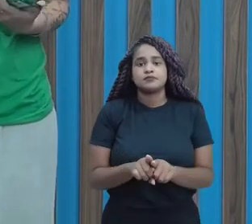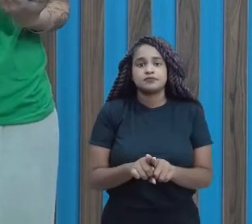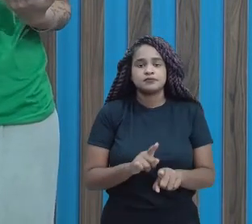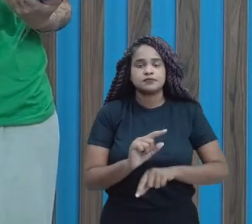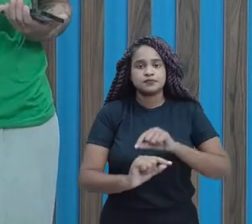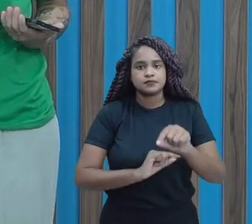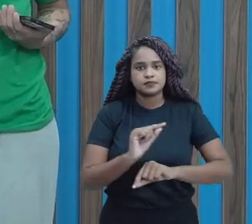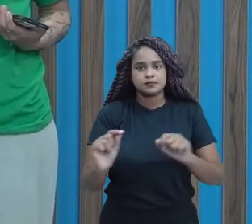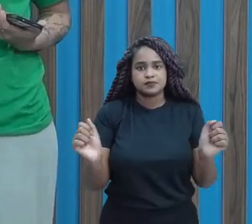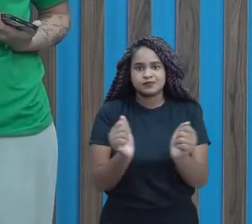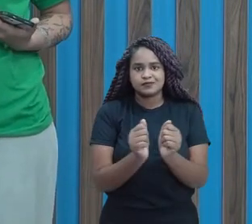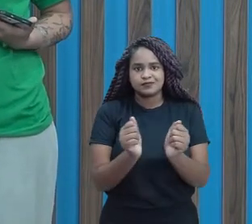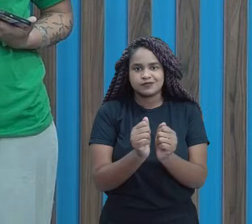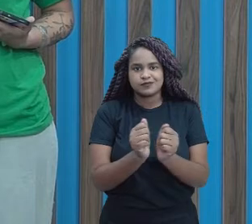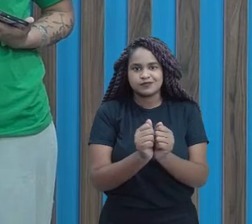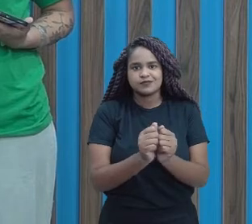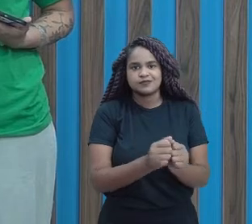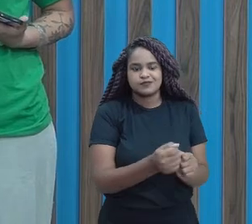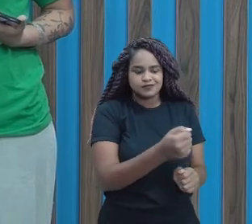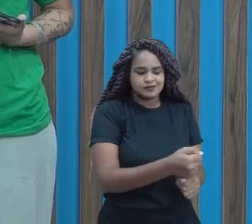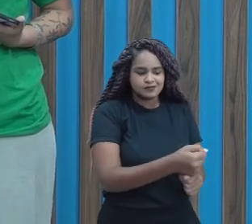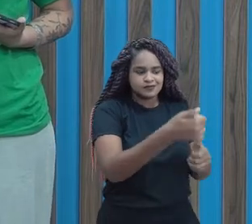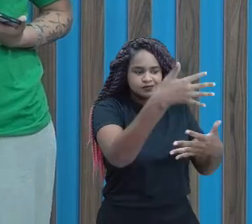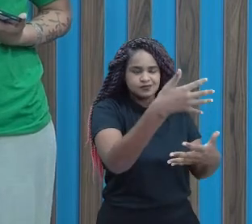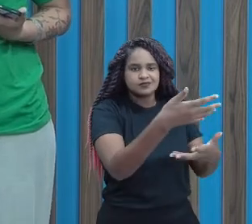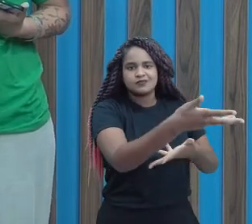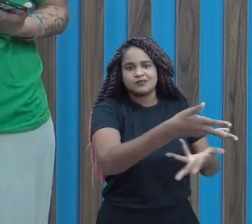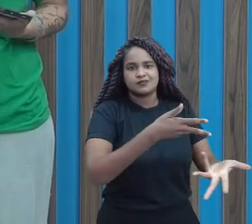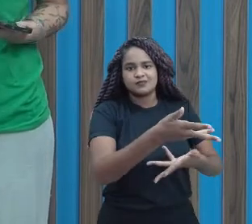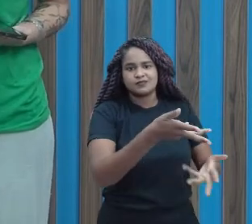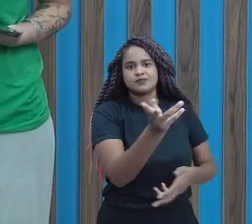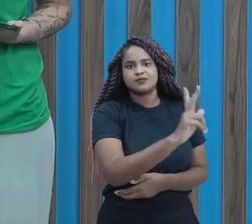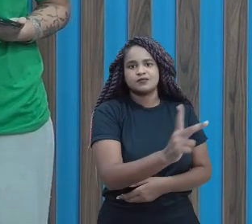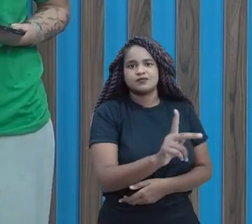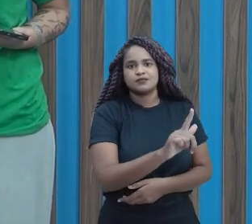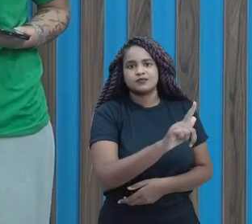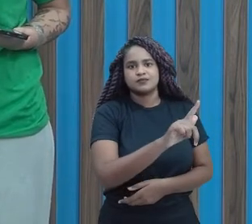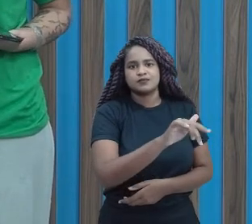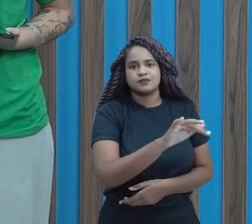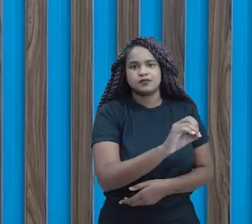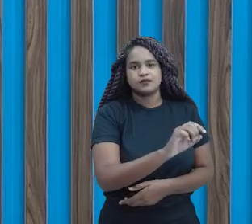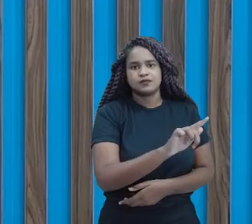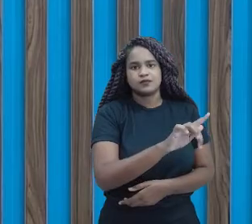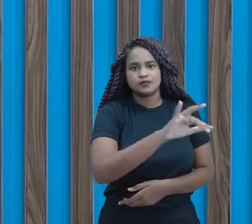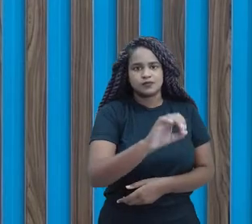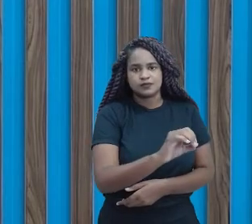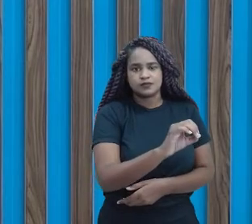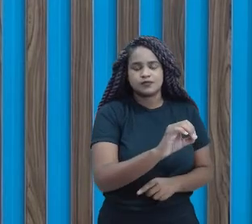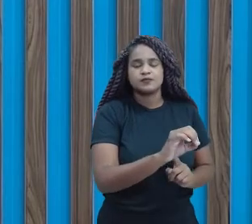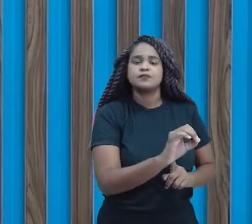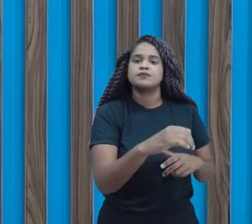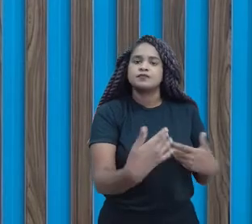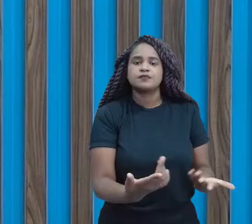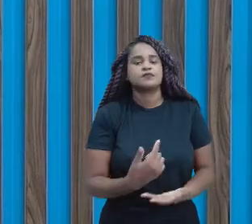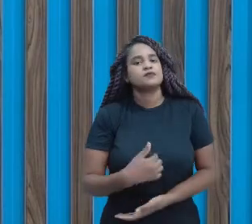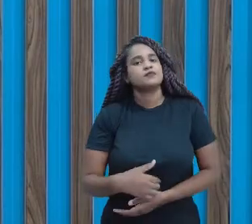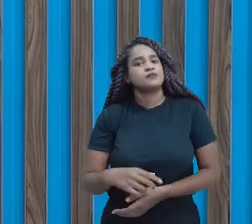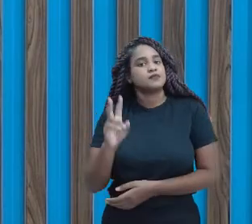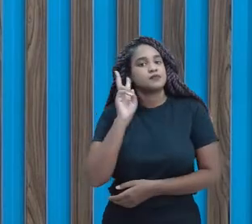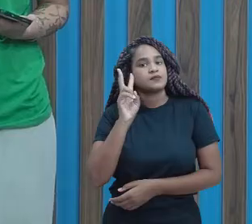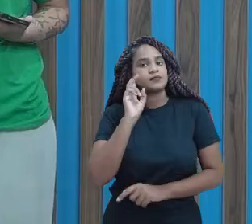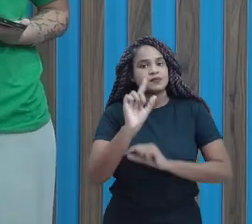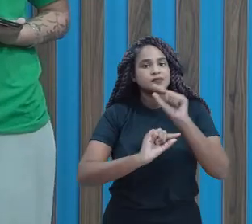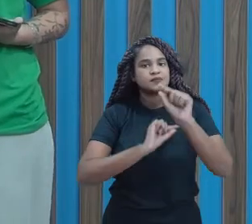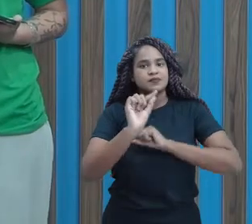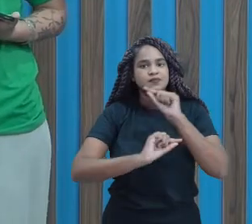no nosso chat aqui para interação, certo? Está o professor Giorgio, tá bom? E eu lembro